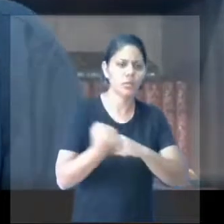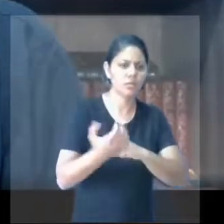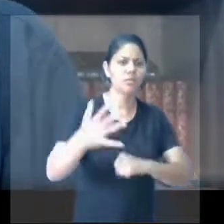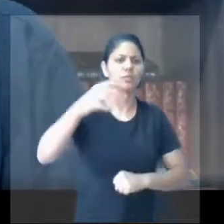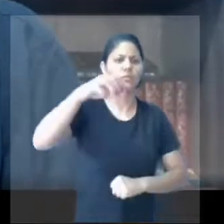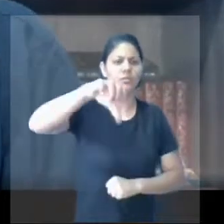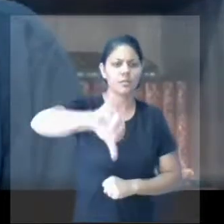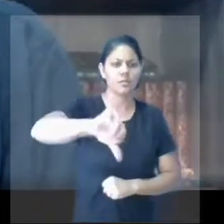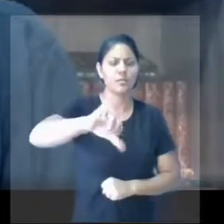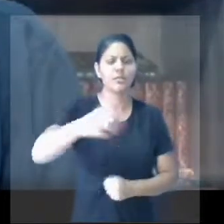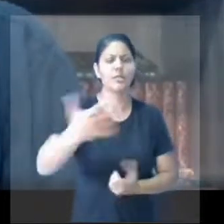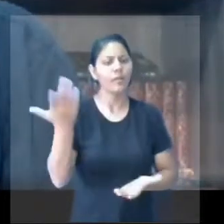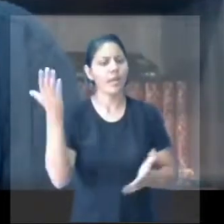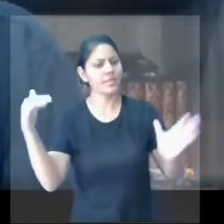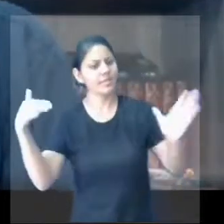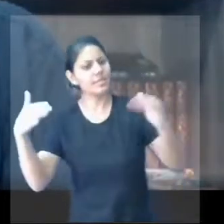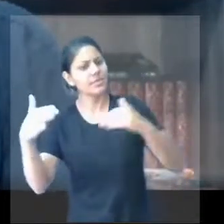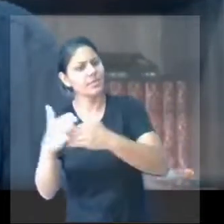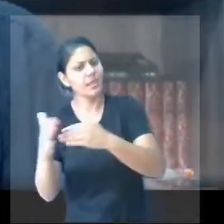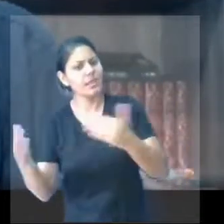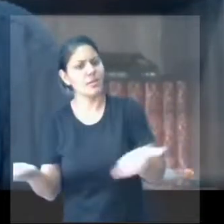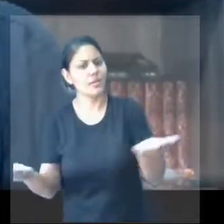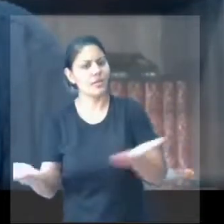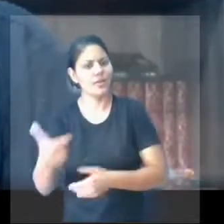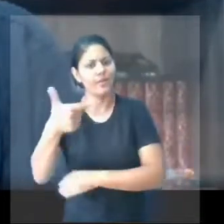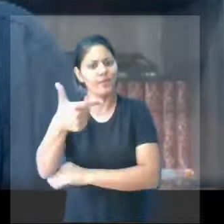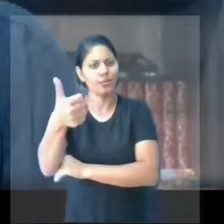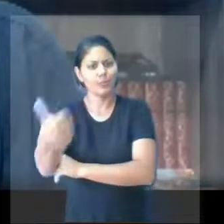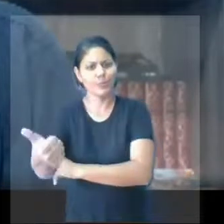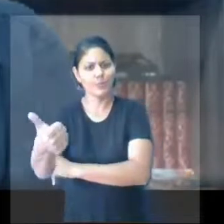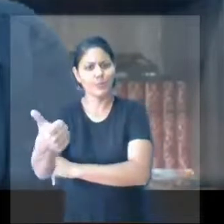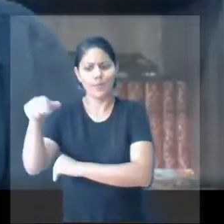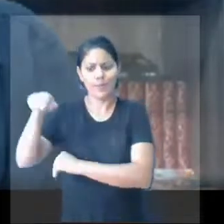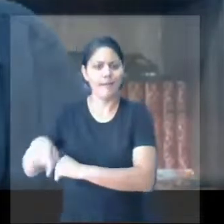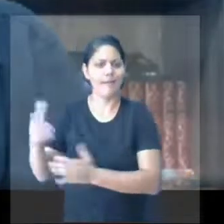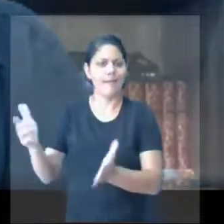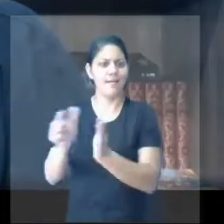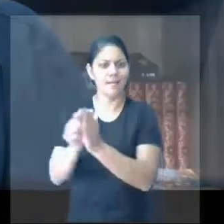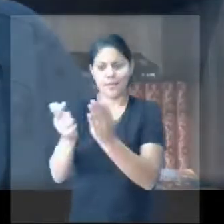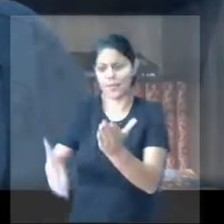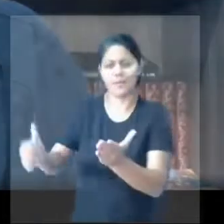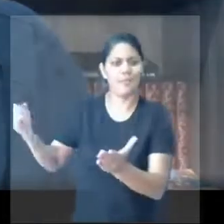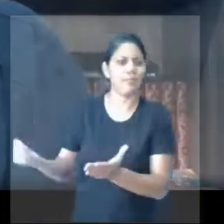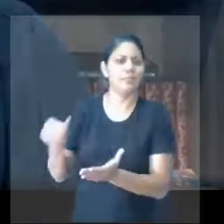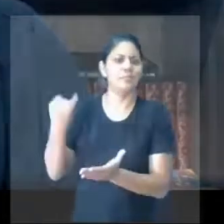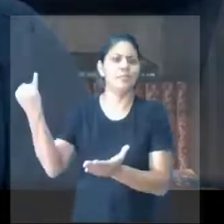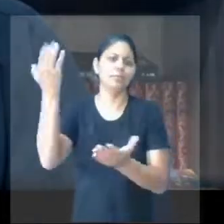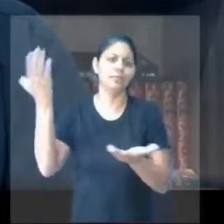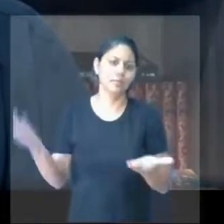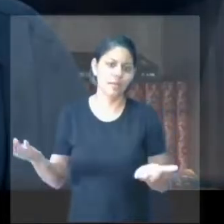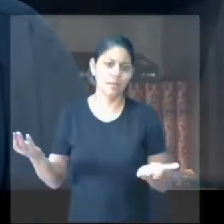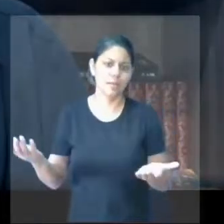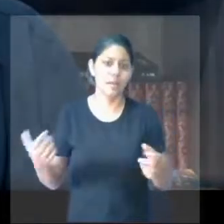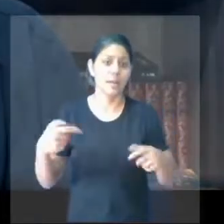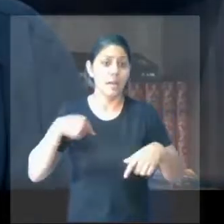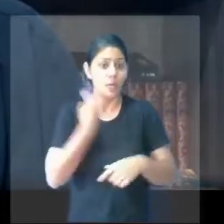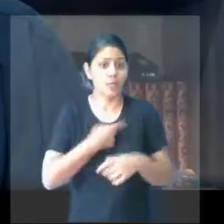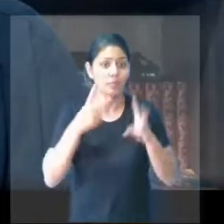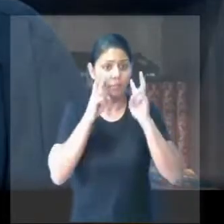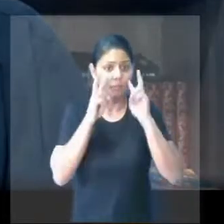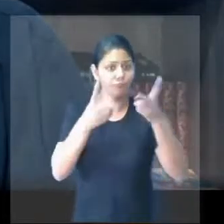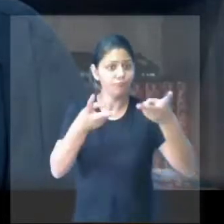clássico e assim segue até hoje no século XXI. Então veja que é importante ter um grupo de admiradores, de entusiastas,